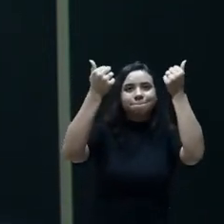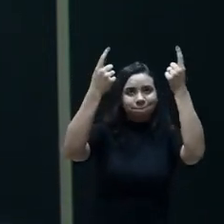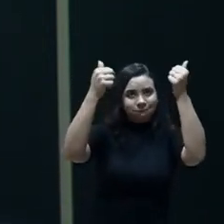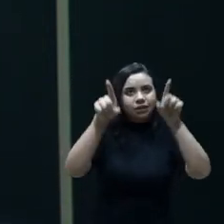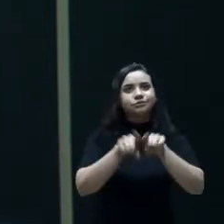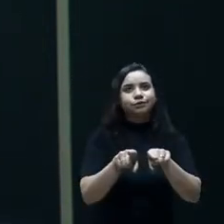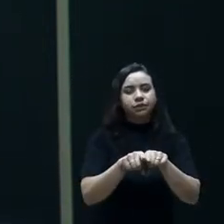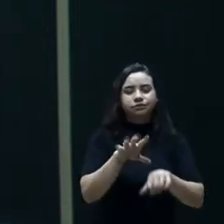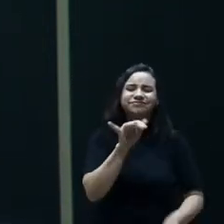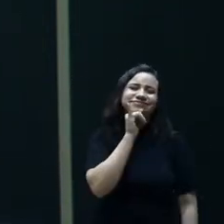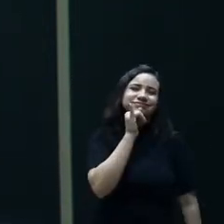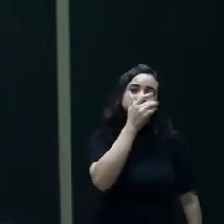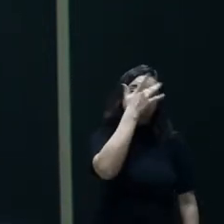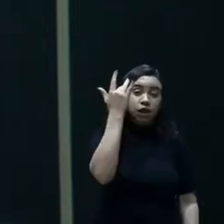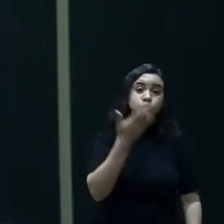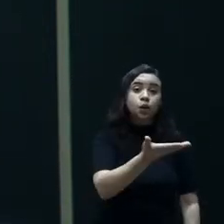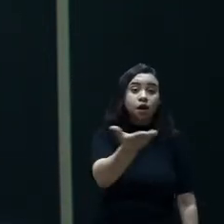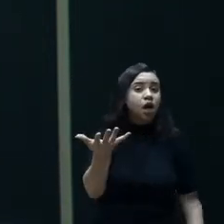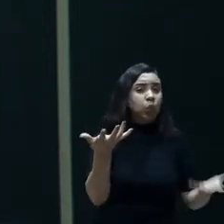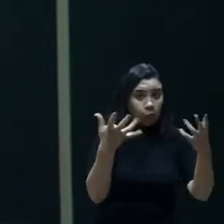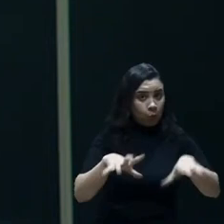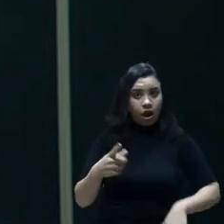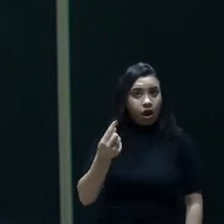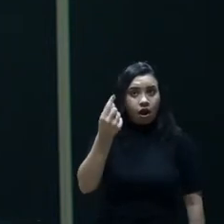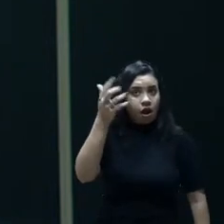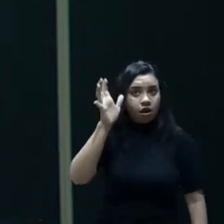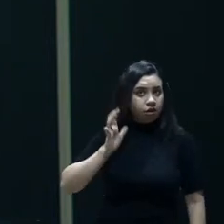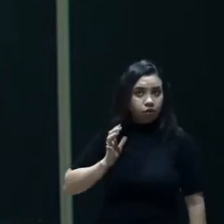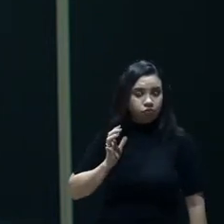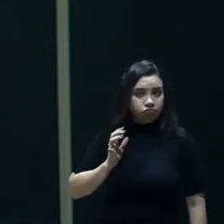Quem aqui não quer ser rico? Eu acho que todo mundo ergueria a mão.